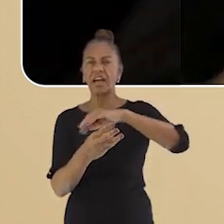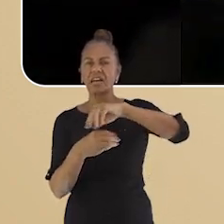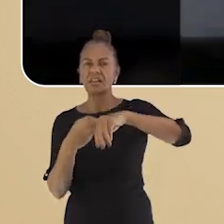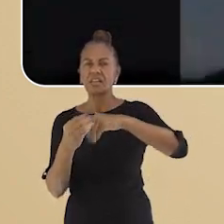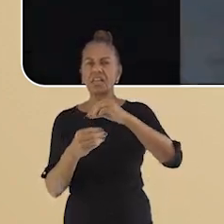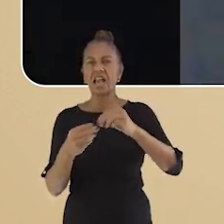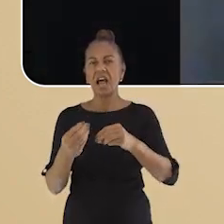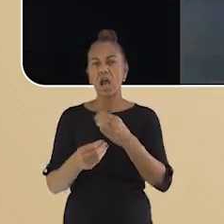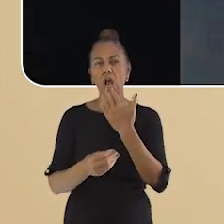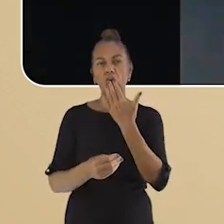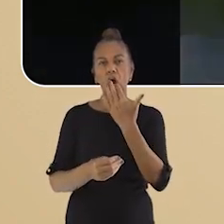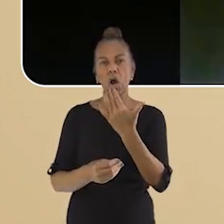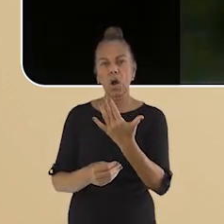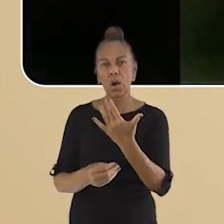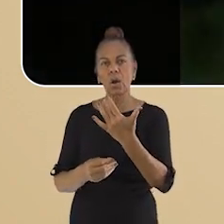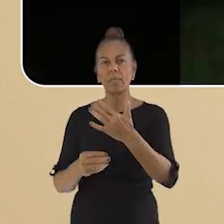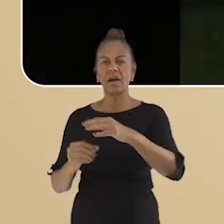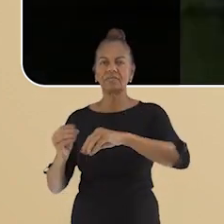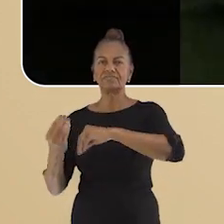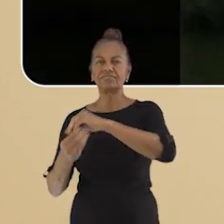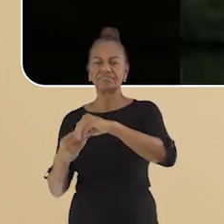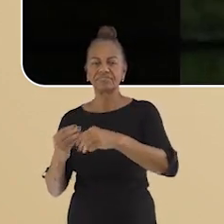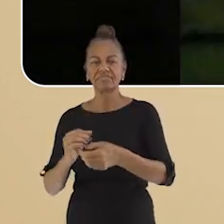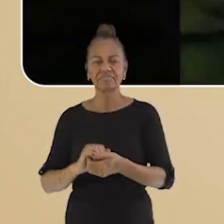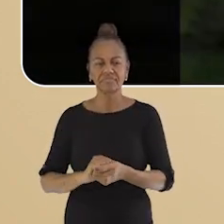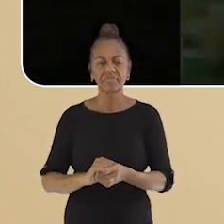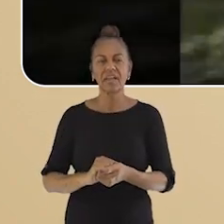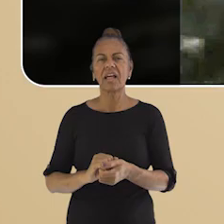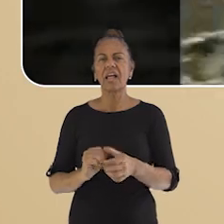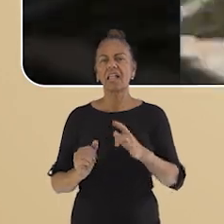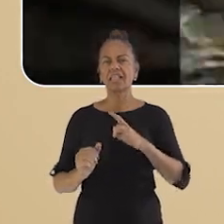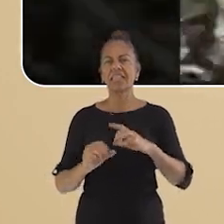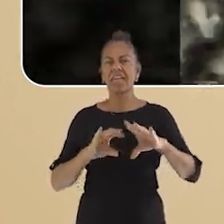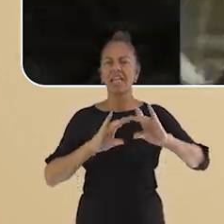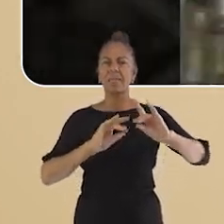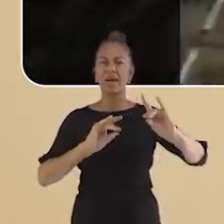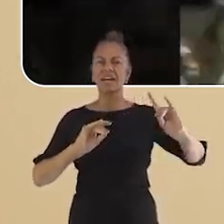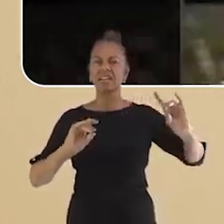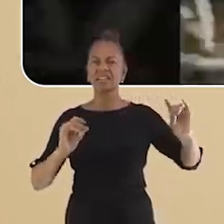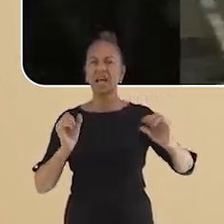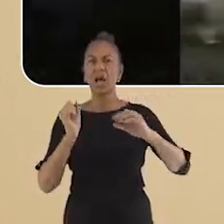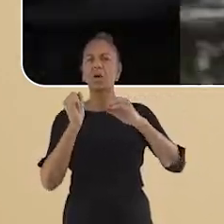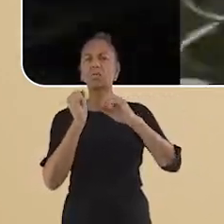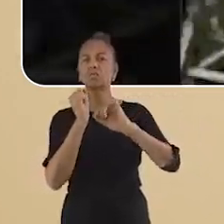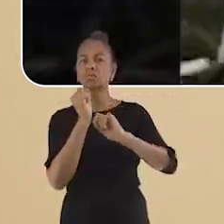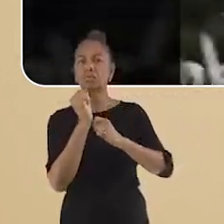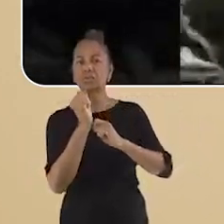Hábil como um índio, domina o balanço da canoa e os segredos do manguezal.